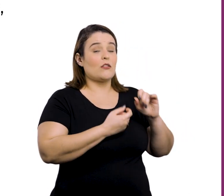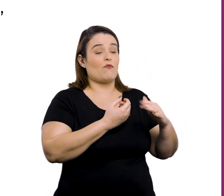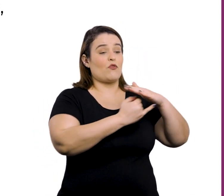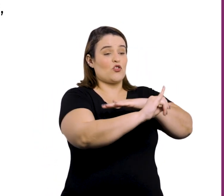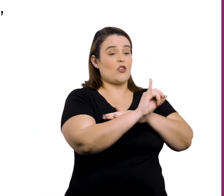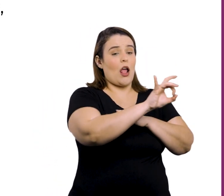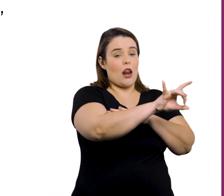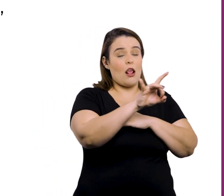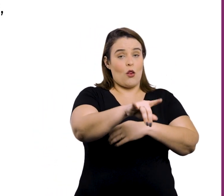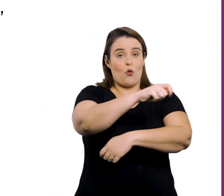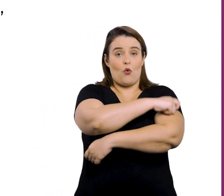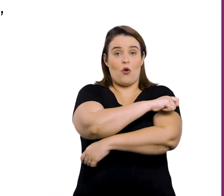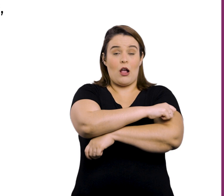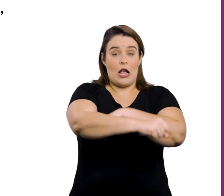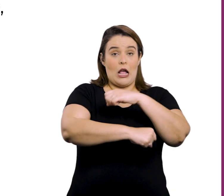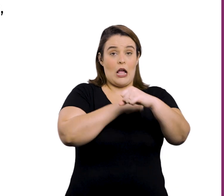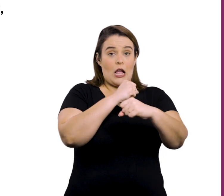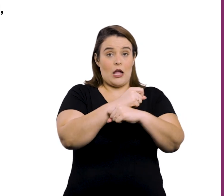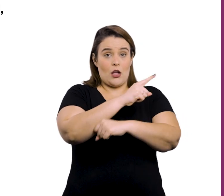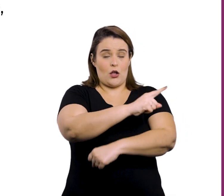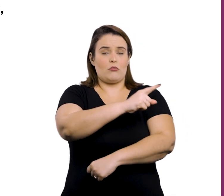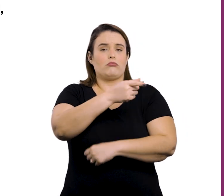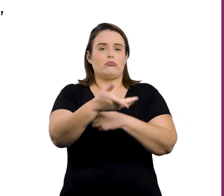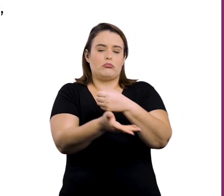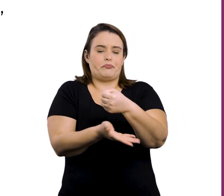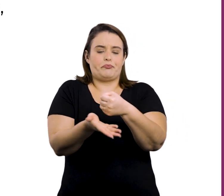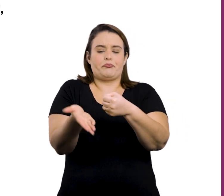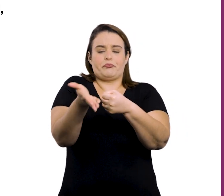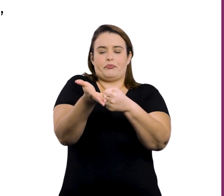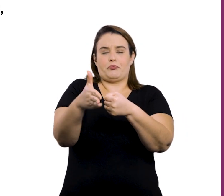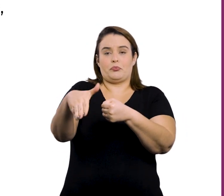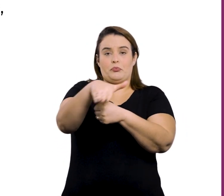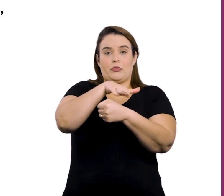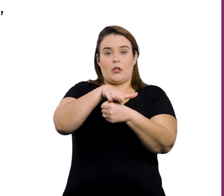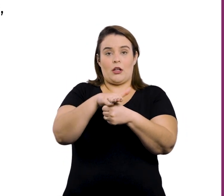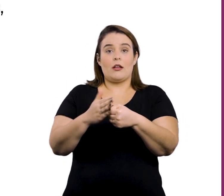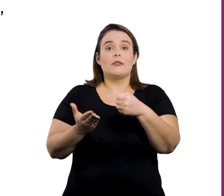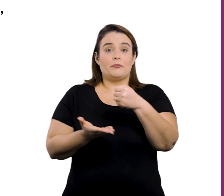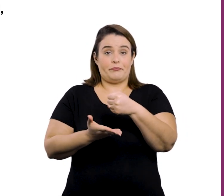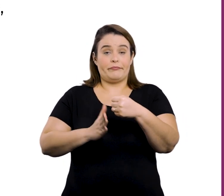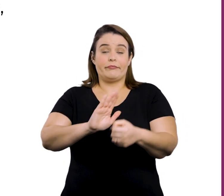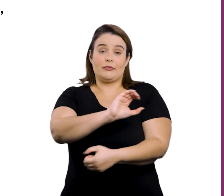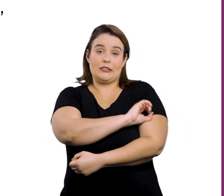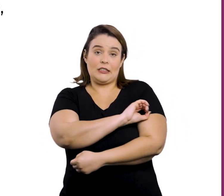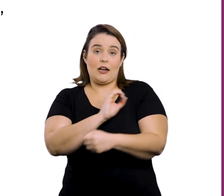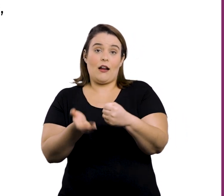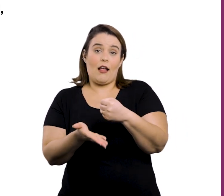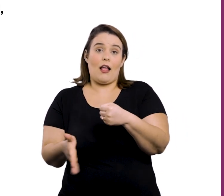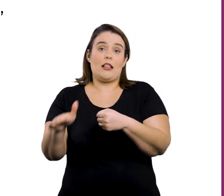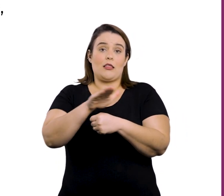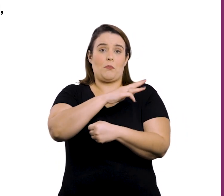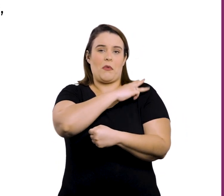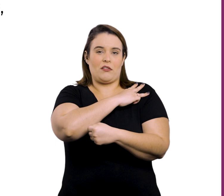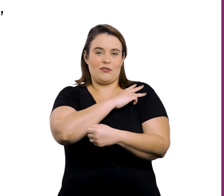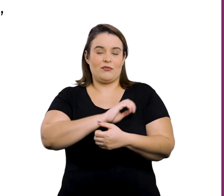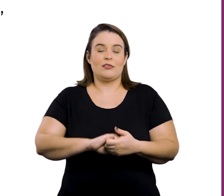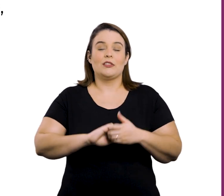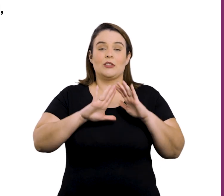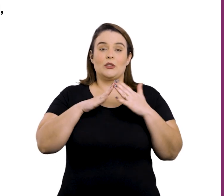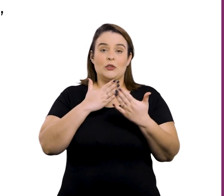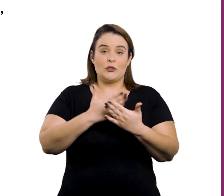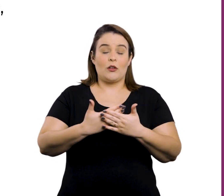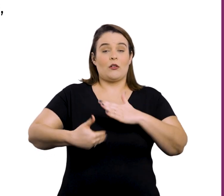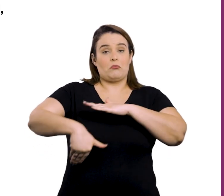ao ano em cada etapa e modalidade da educação básica pública, ou seja, da creche ao ensino médio,